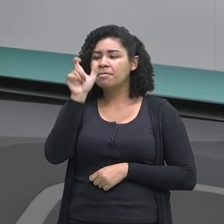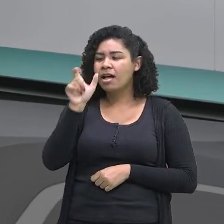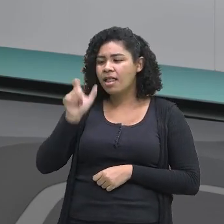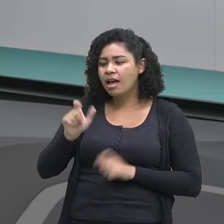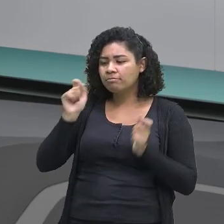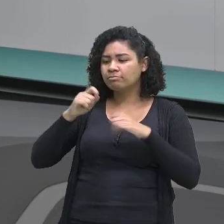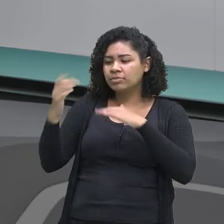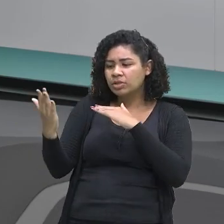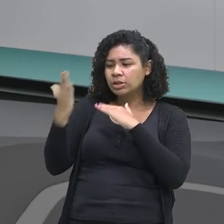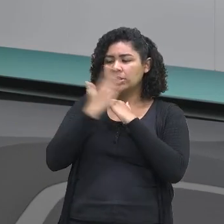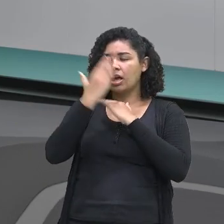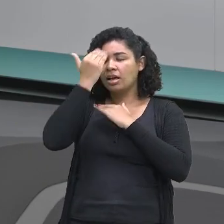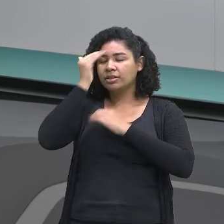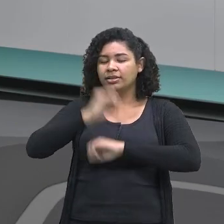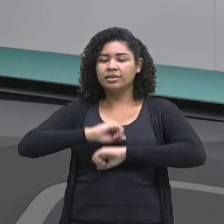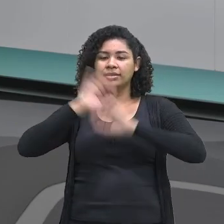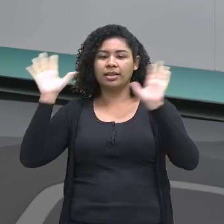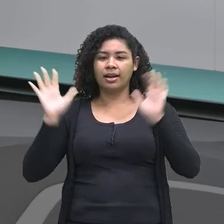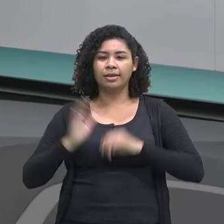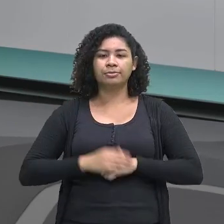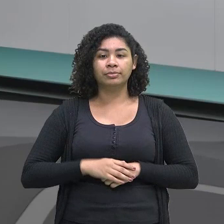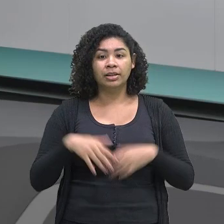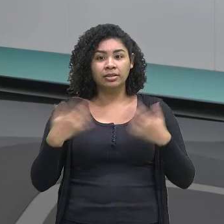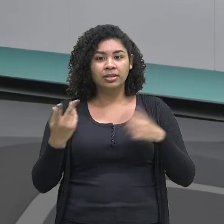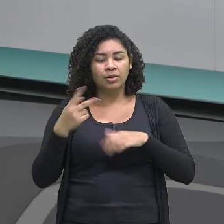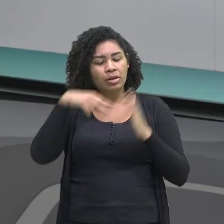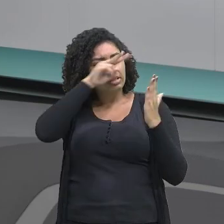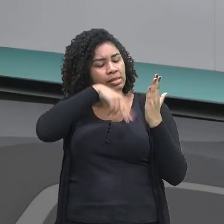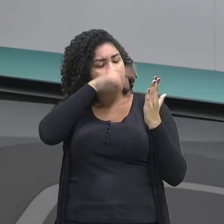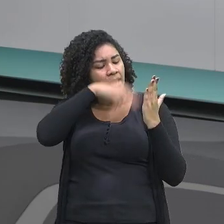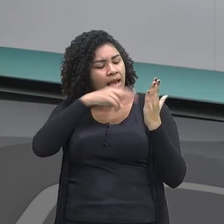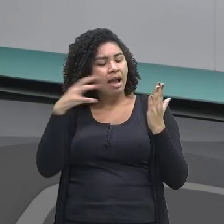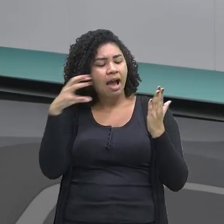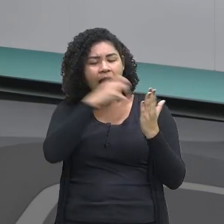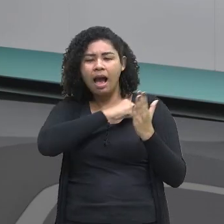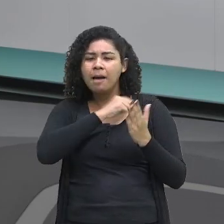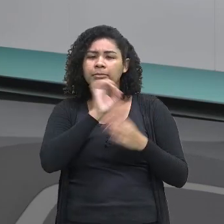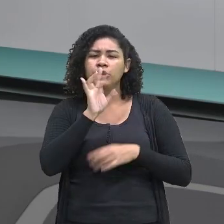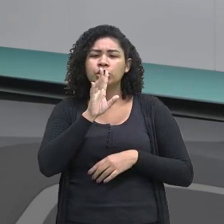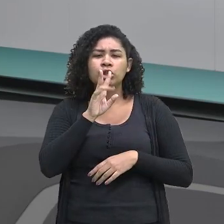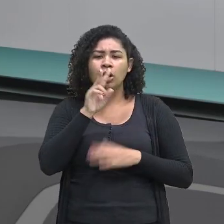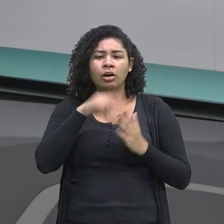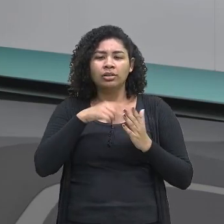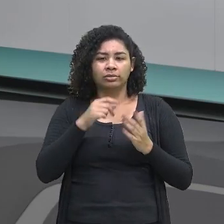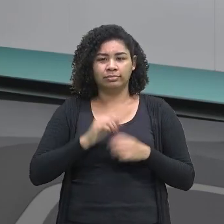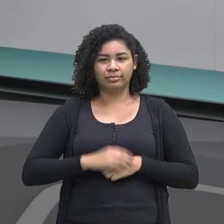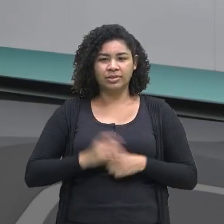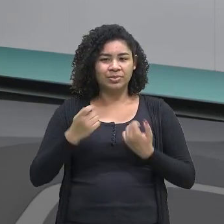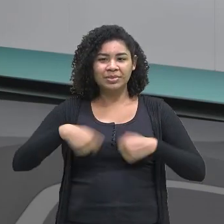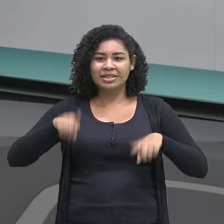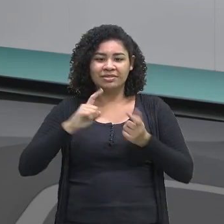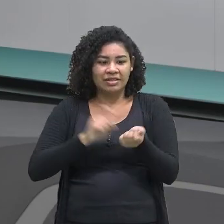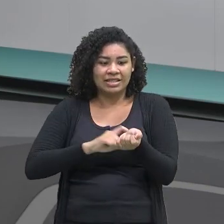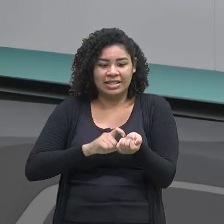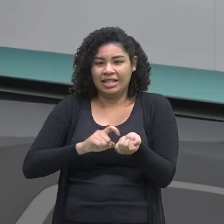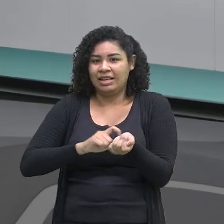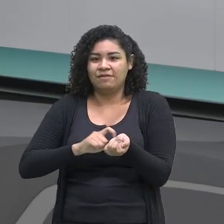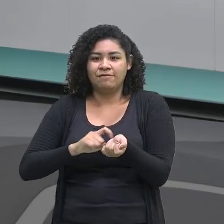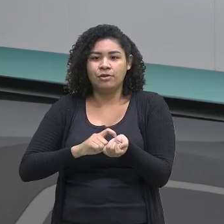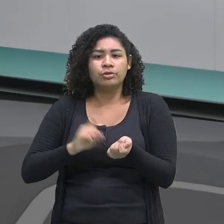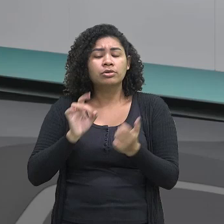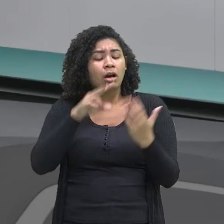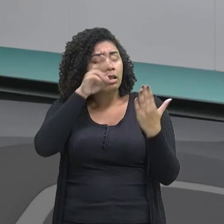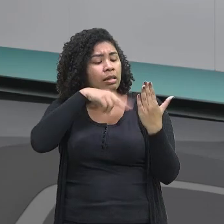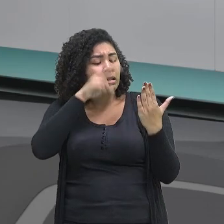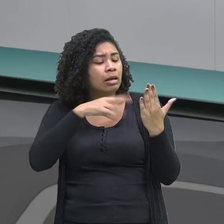ajudar a gente, tá bom? Então, olhe no texto rapidinho antes de se desesperar, dê uma olhada, uma leitura,